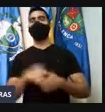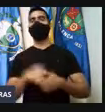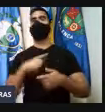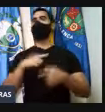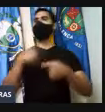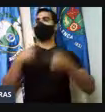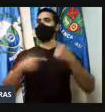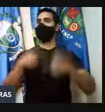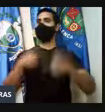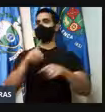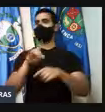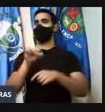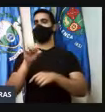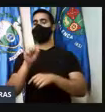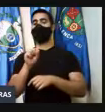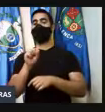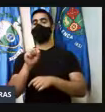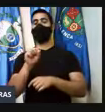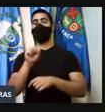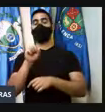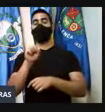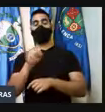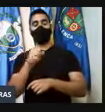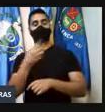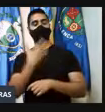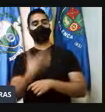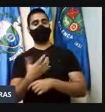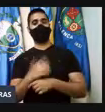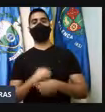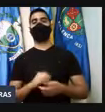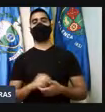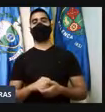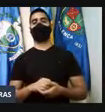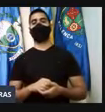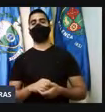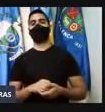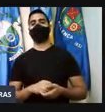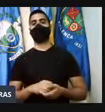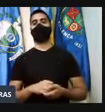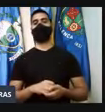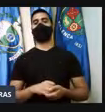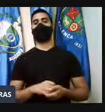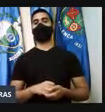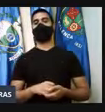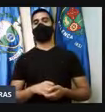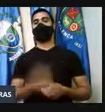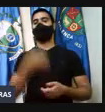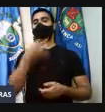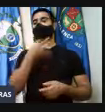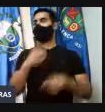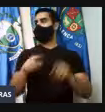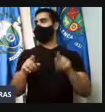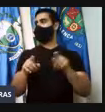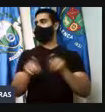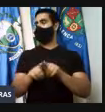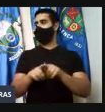única e votação no dia 8/12/2020. Parecer da Comissão de Constituição, Justiça e Redação, parecer projeto de